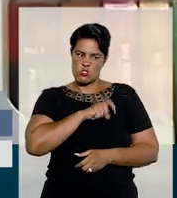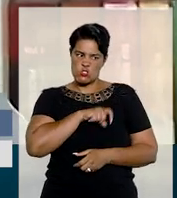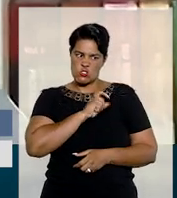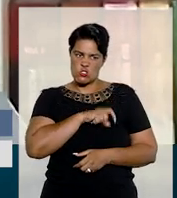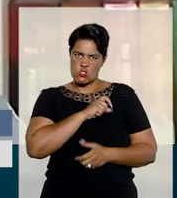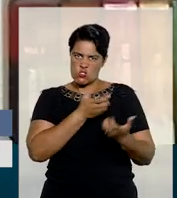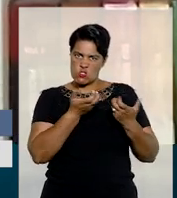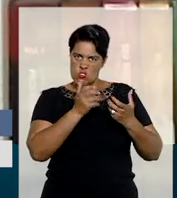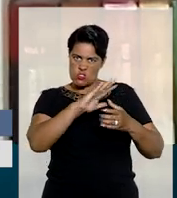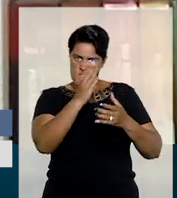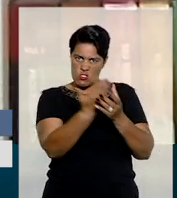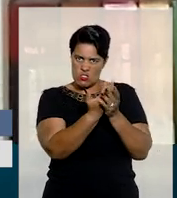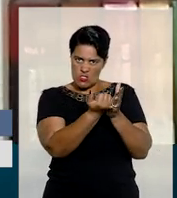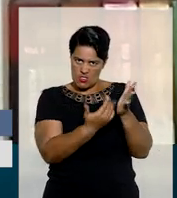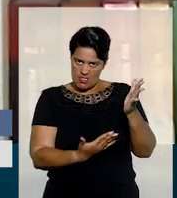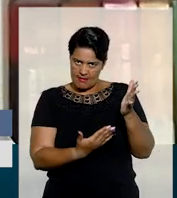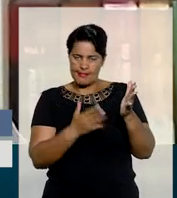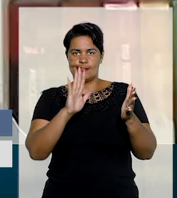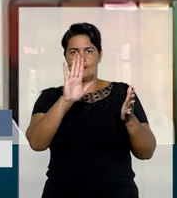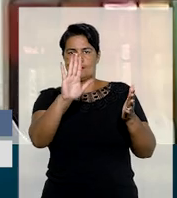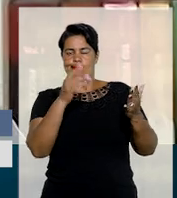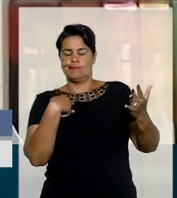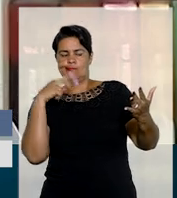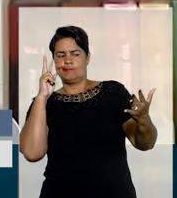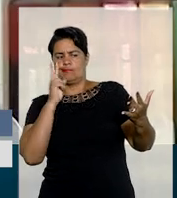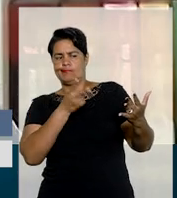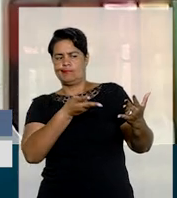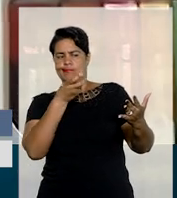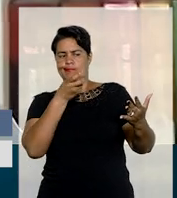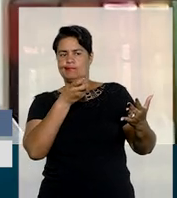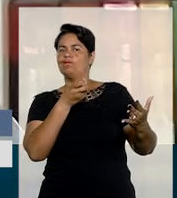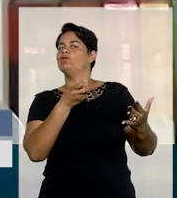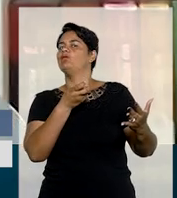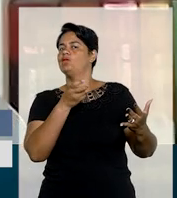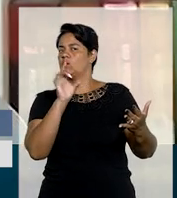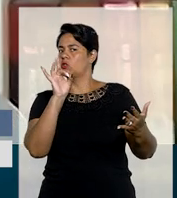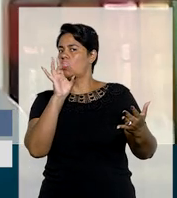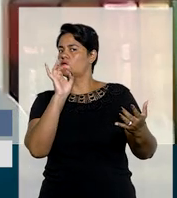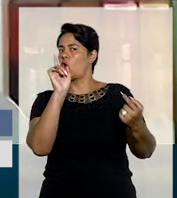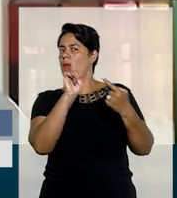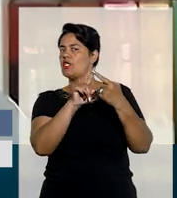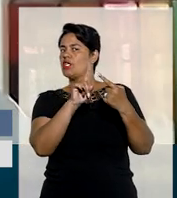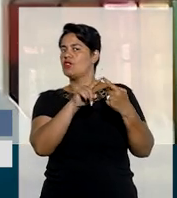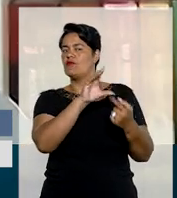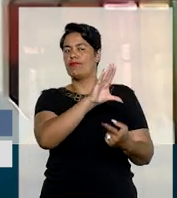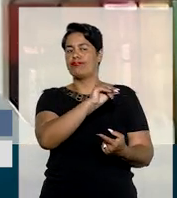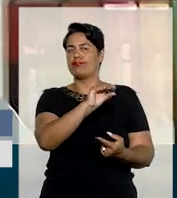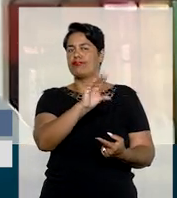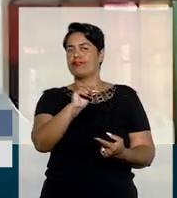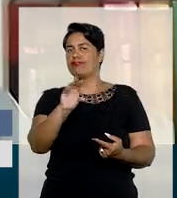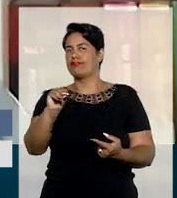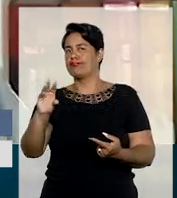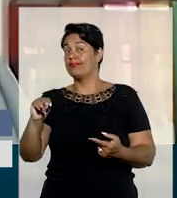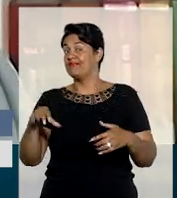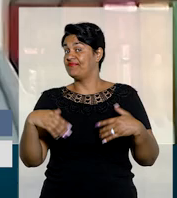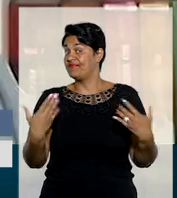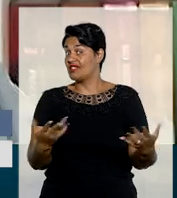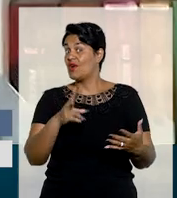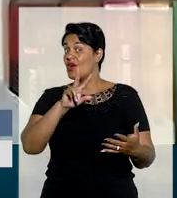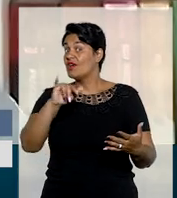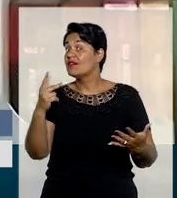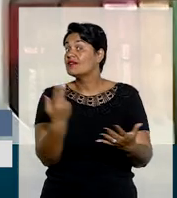má fé, esse recurso pode ser considerado um recurso meramente protelatório. E aí,